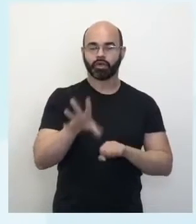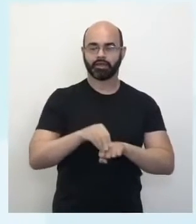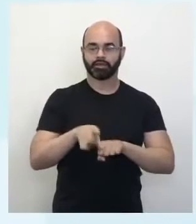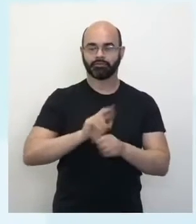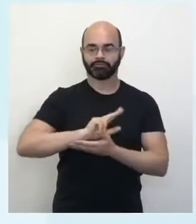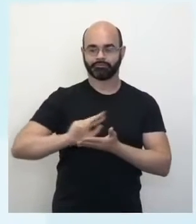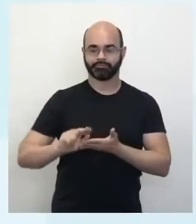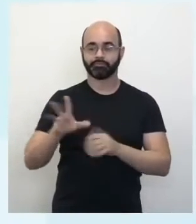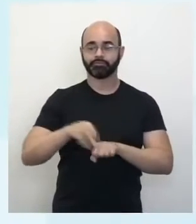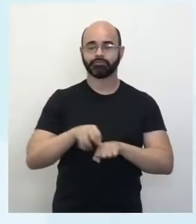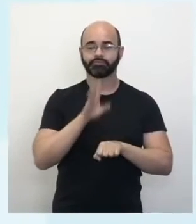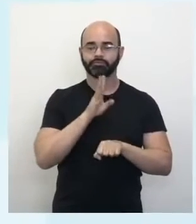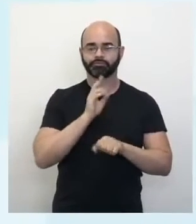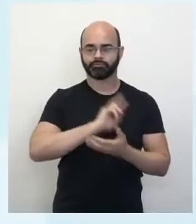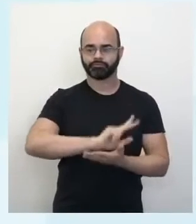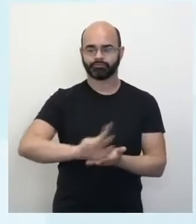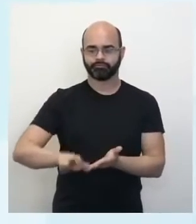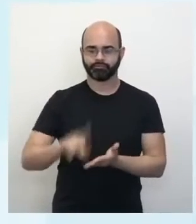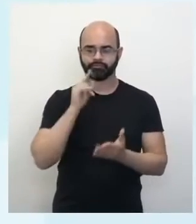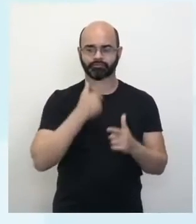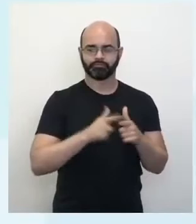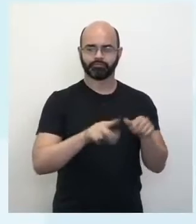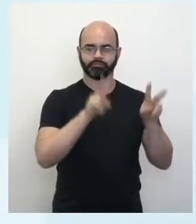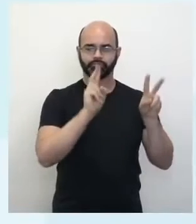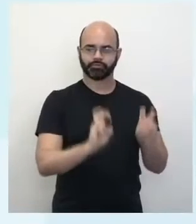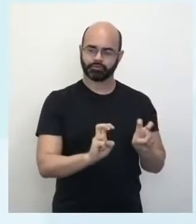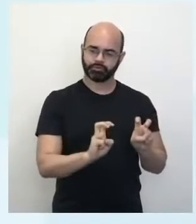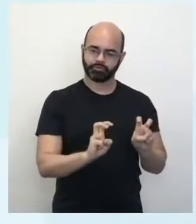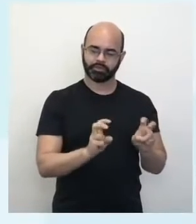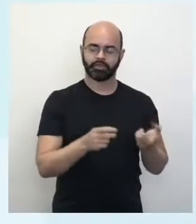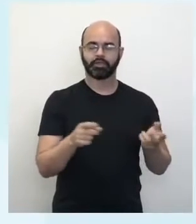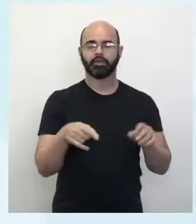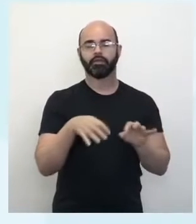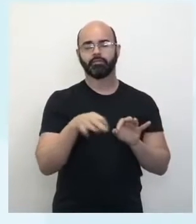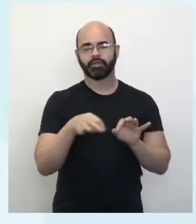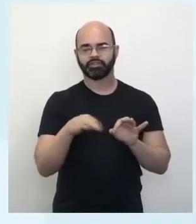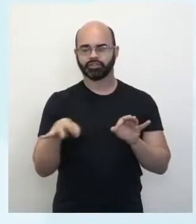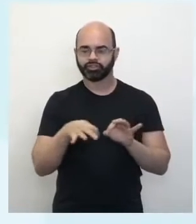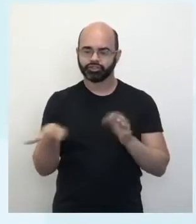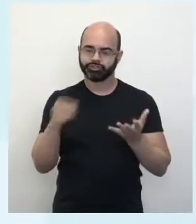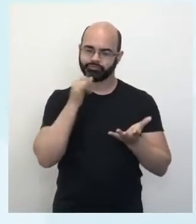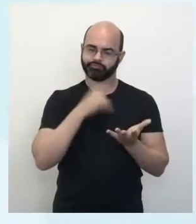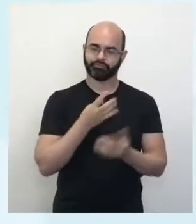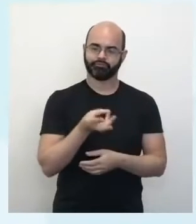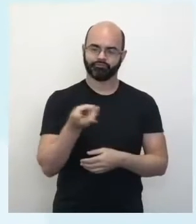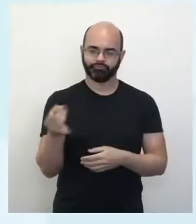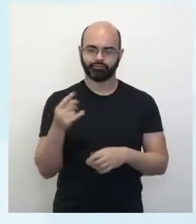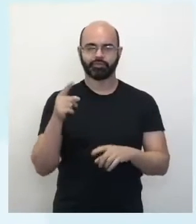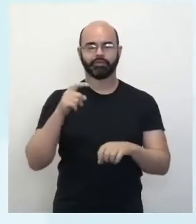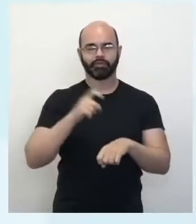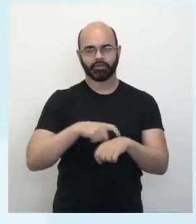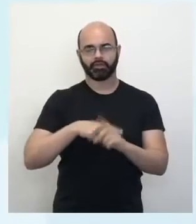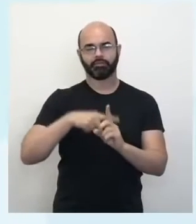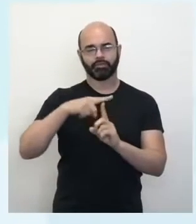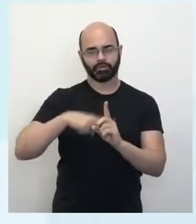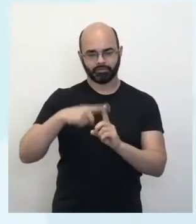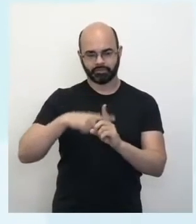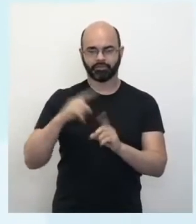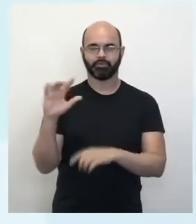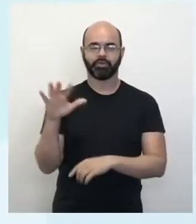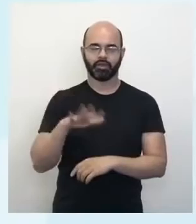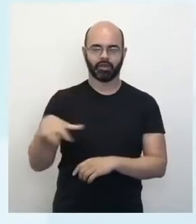objetos de conhecimento são as situações problema, sobre medidas envolvendo grandezas, como comprimento, massa, tempo, temperatura,